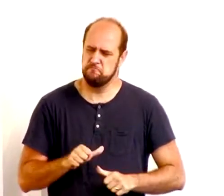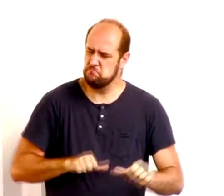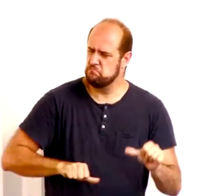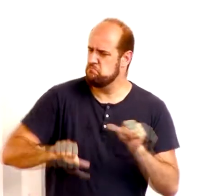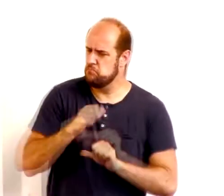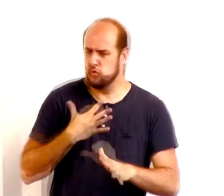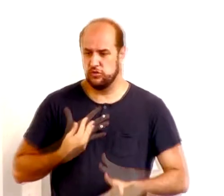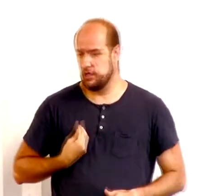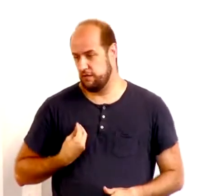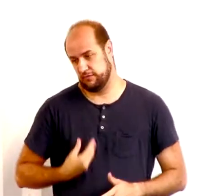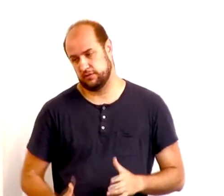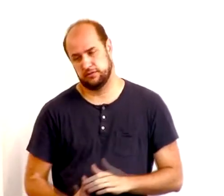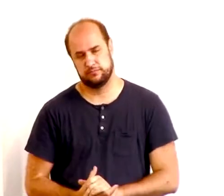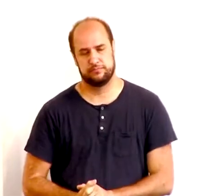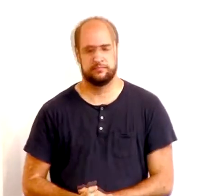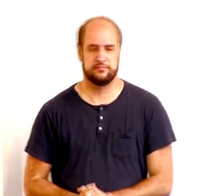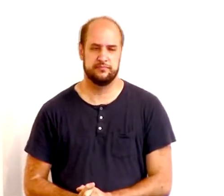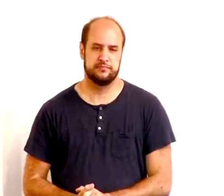isso?